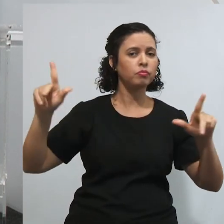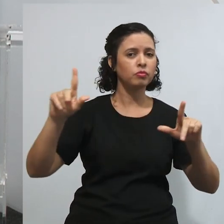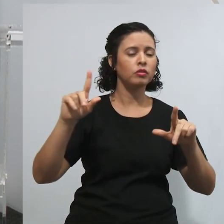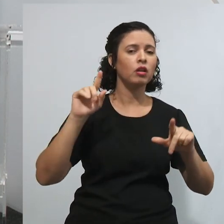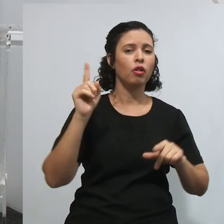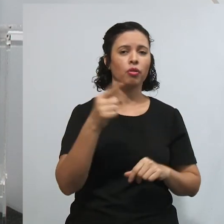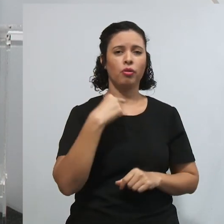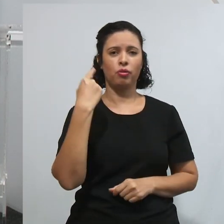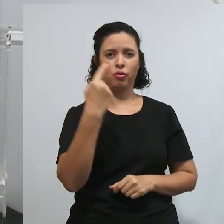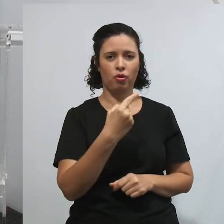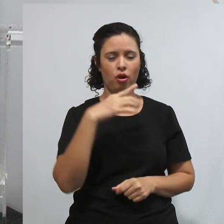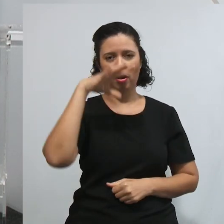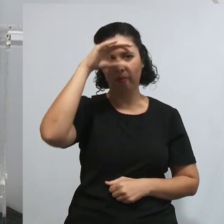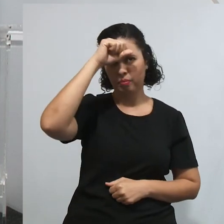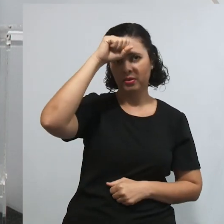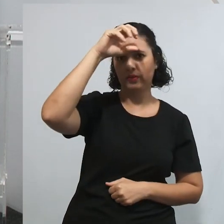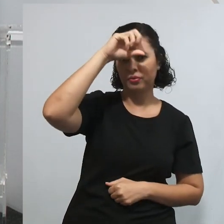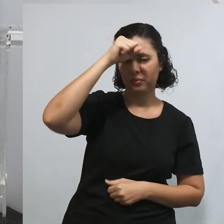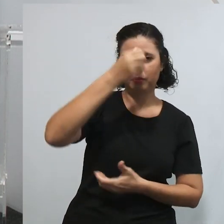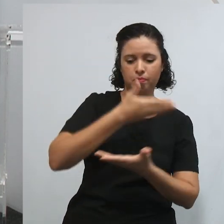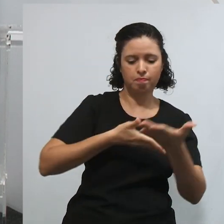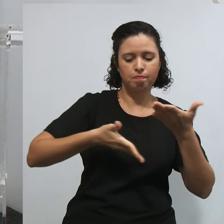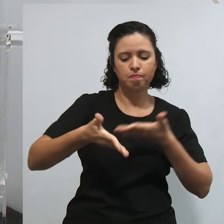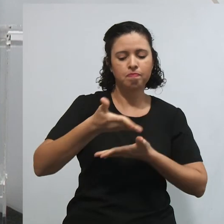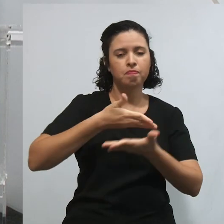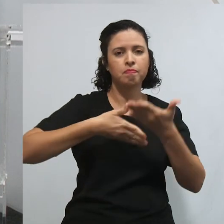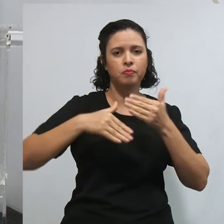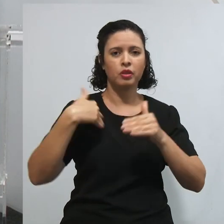à medida que nós aprendemos, nós vamos